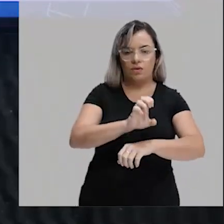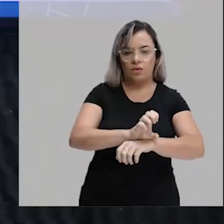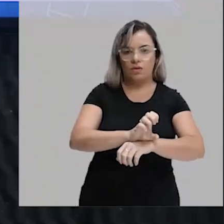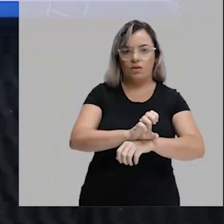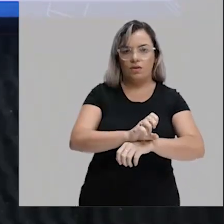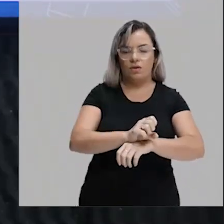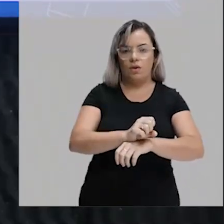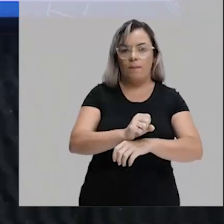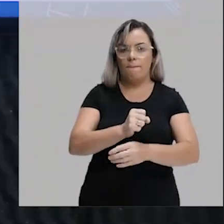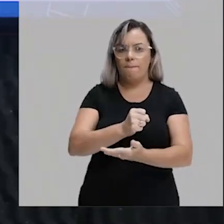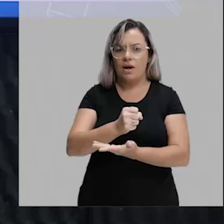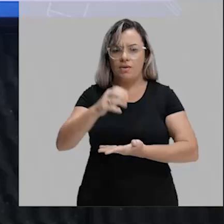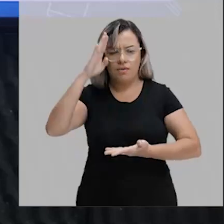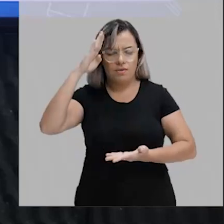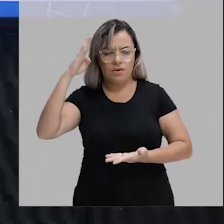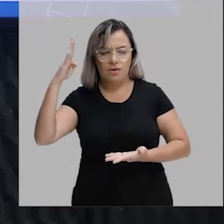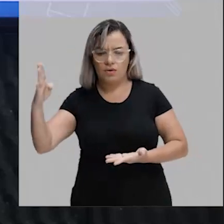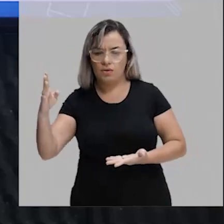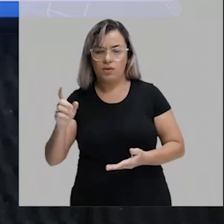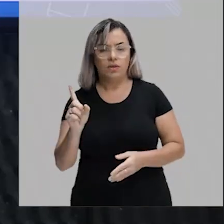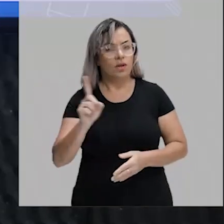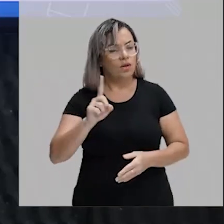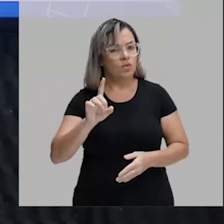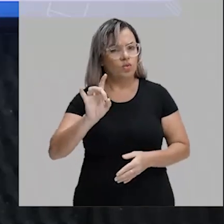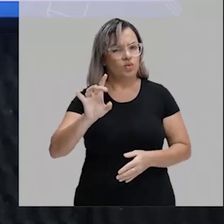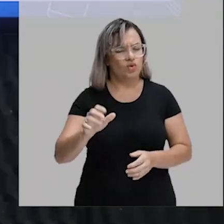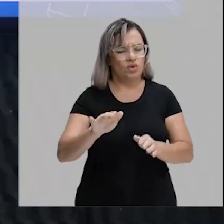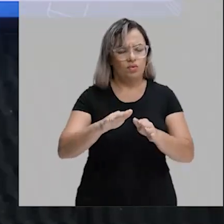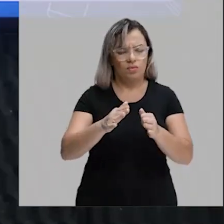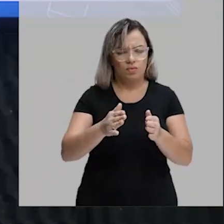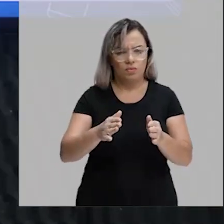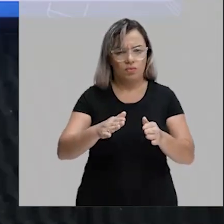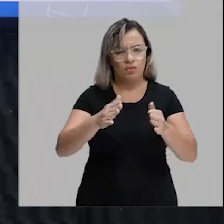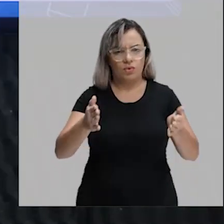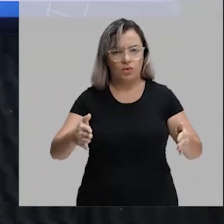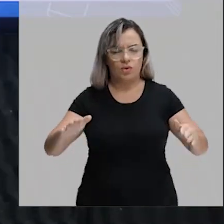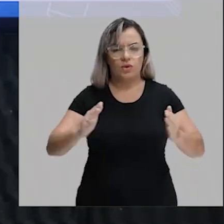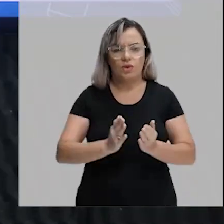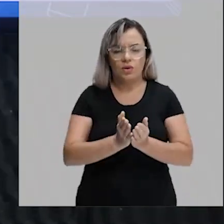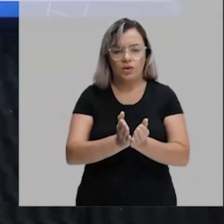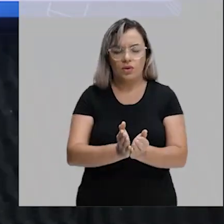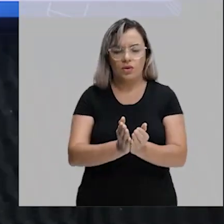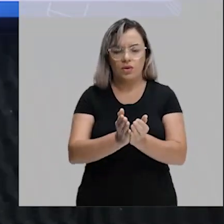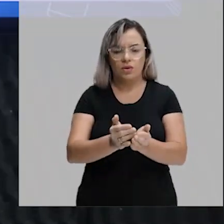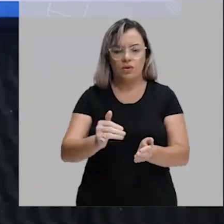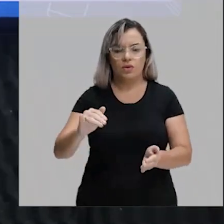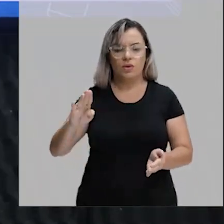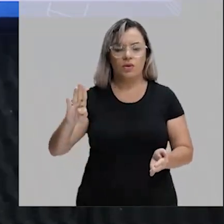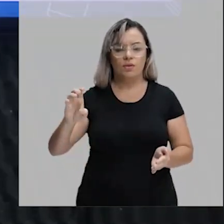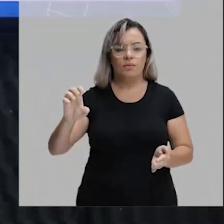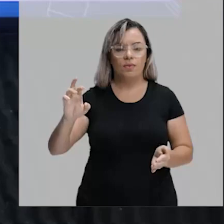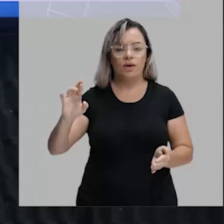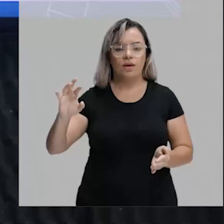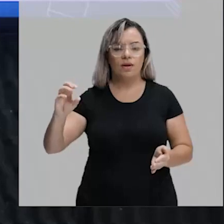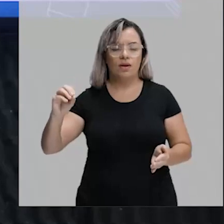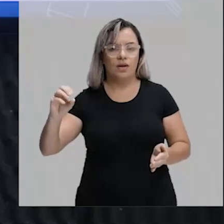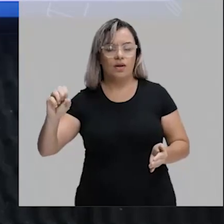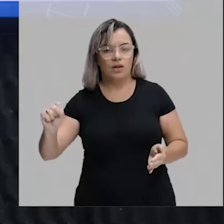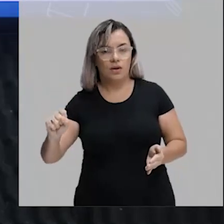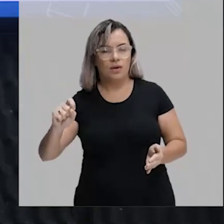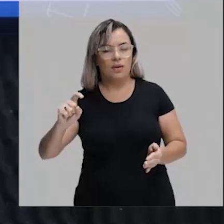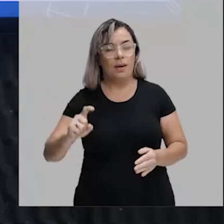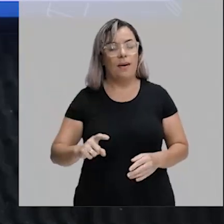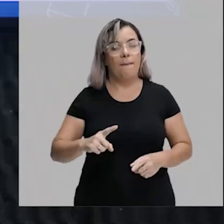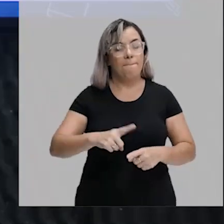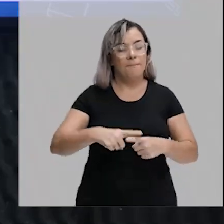fundamental. Não só para o expansionismo ibérico, mas para o expansionismo até mesmo dos outros estados europeus que